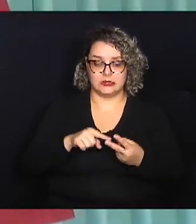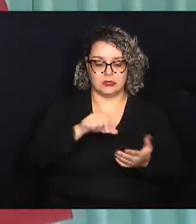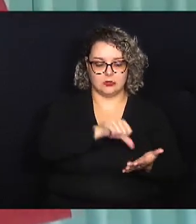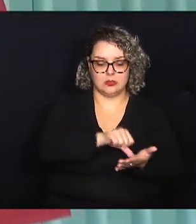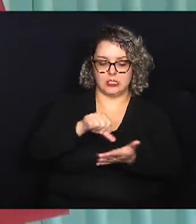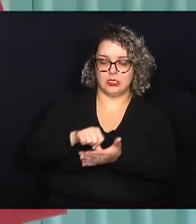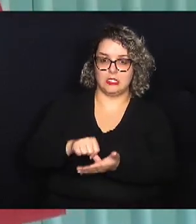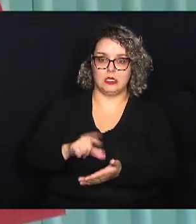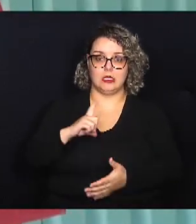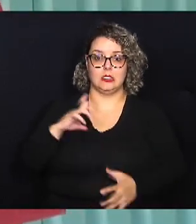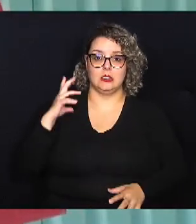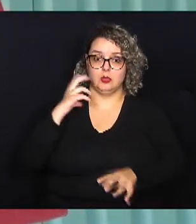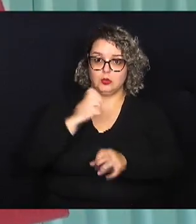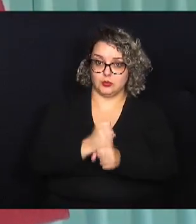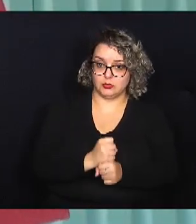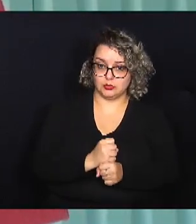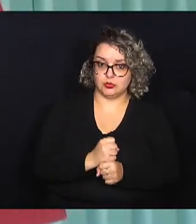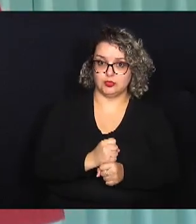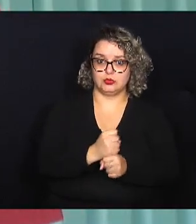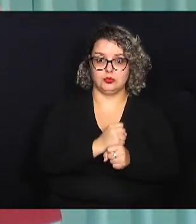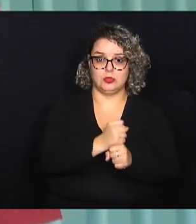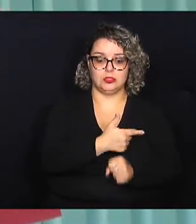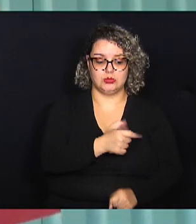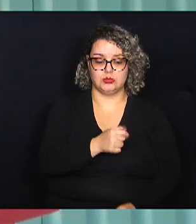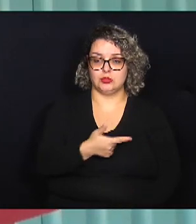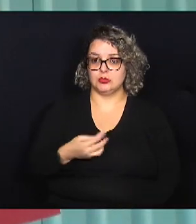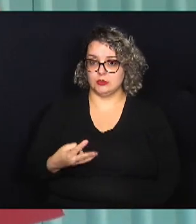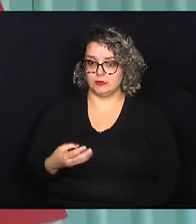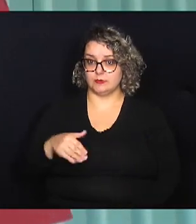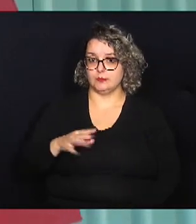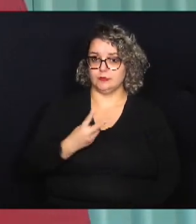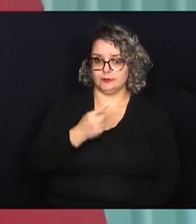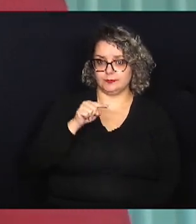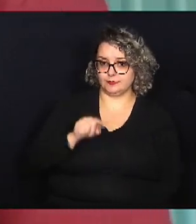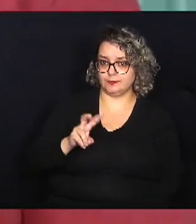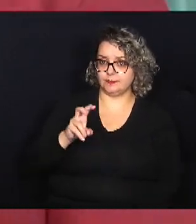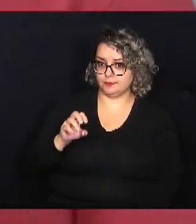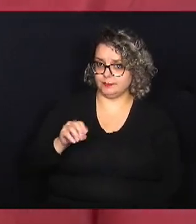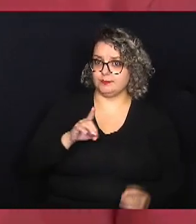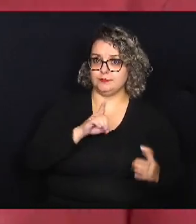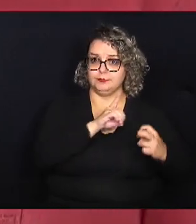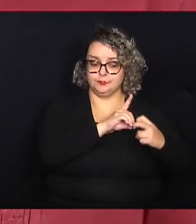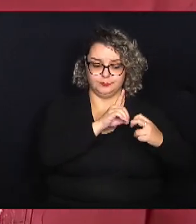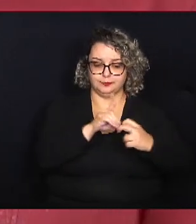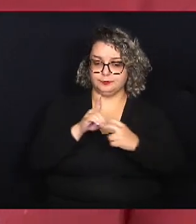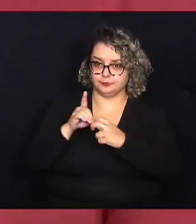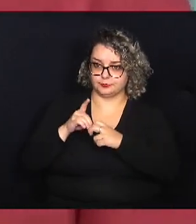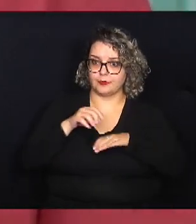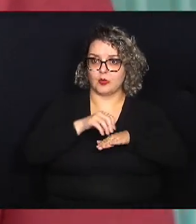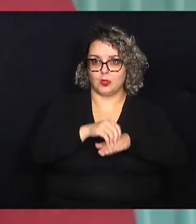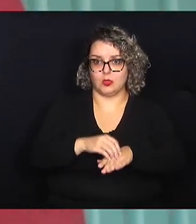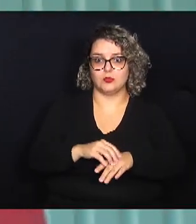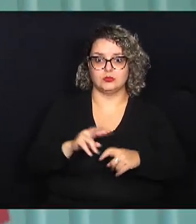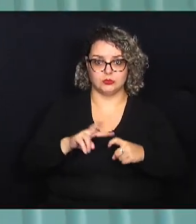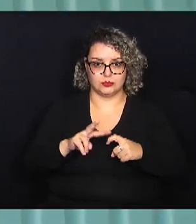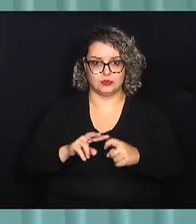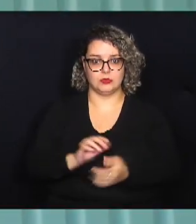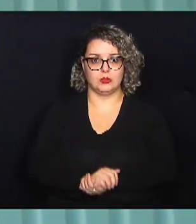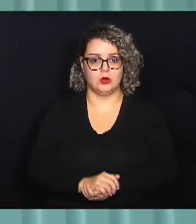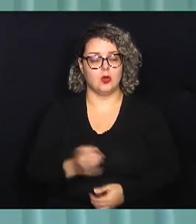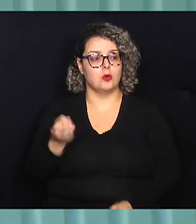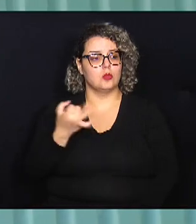tem totalizado no ano de 2023 mais de 2.500 atendimentos já do consultório móvel. Quantos animais